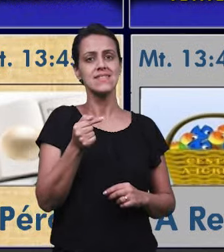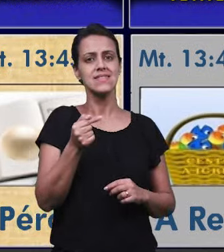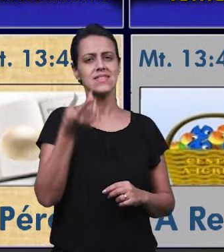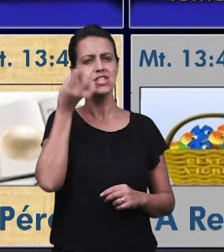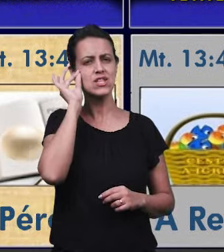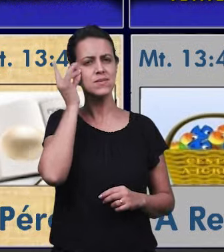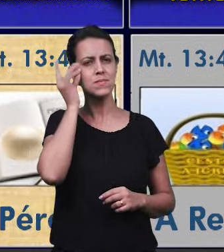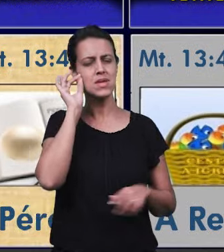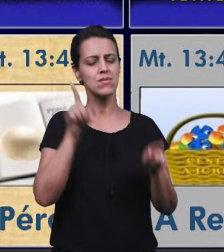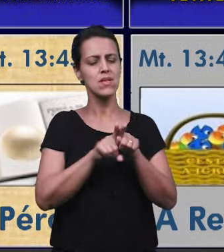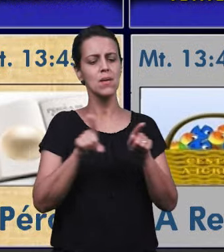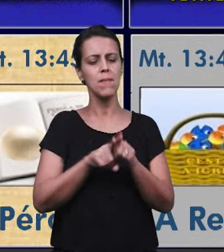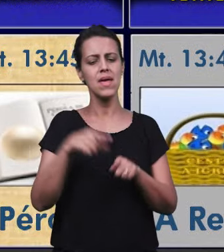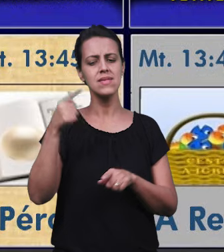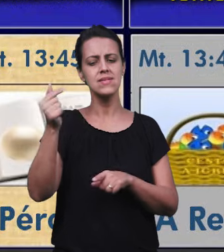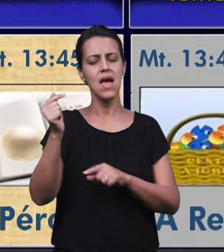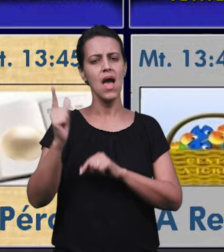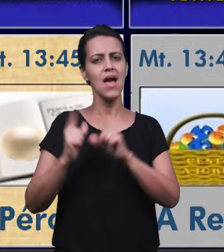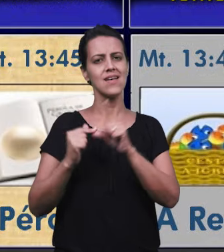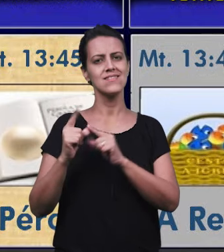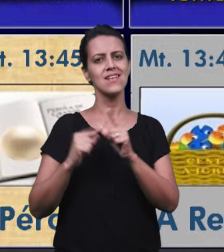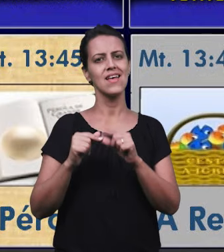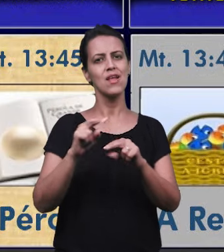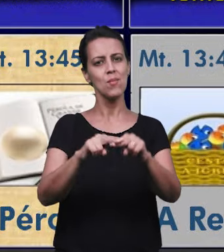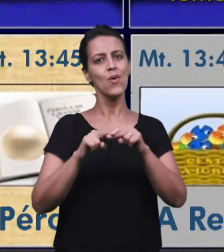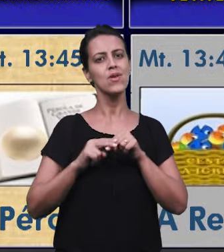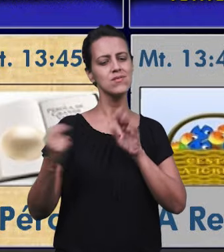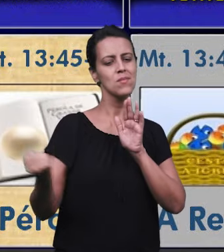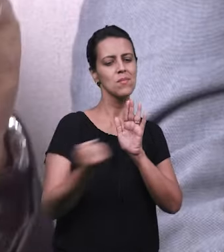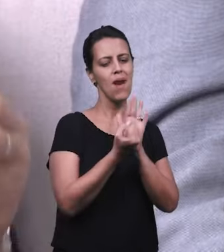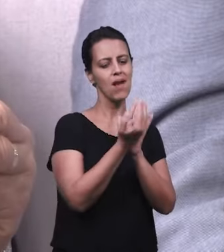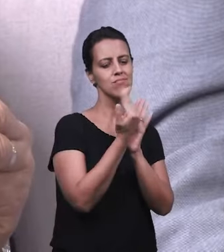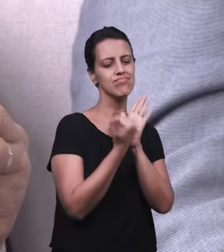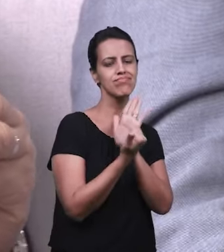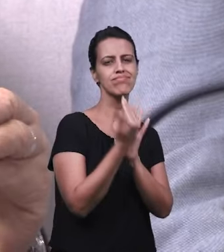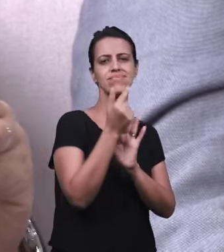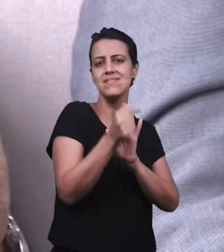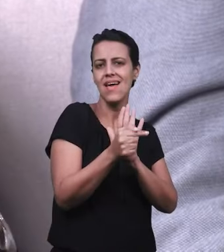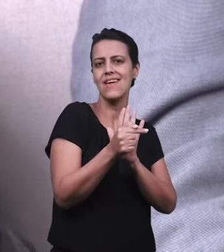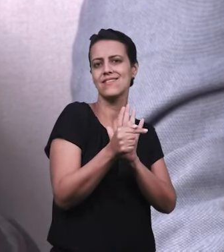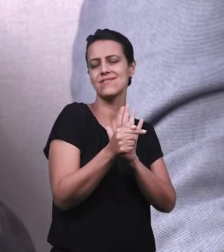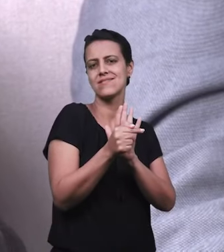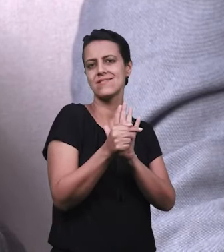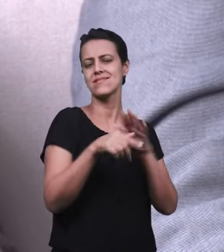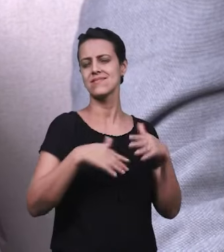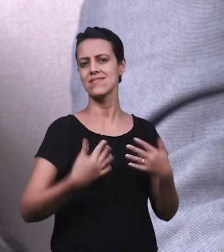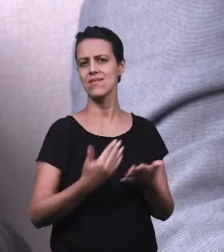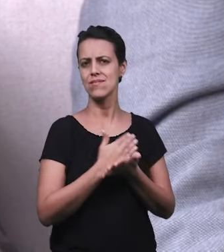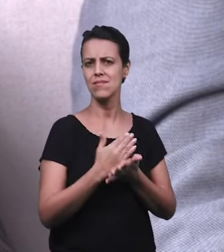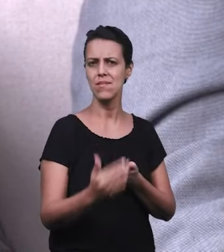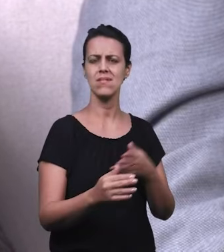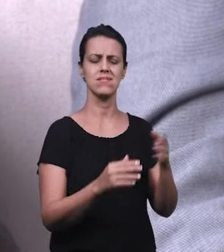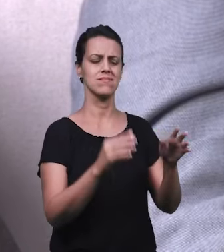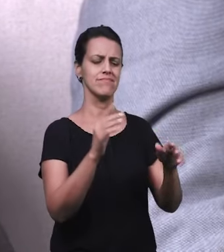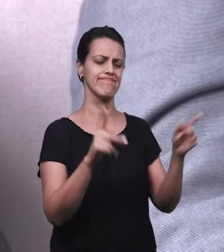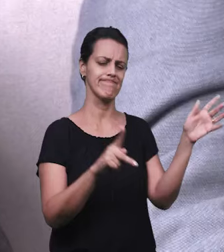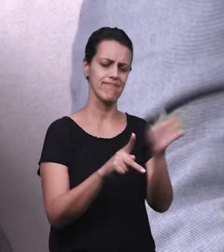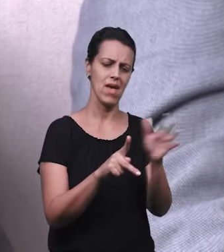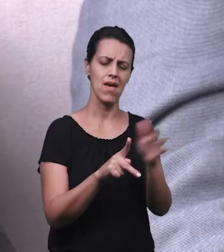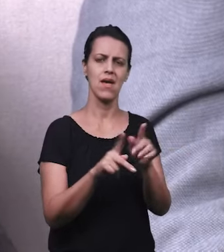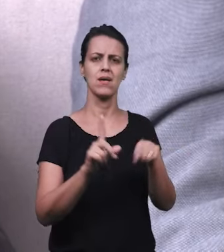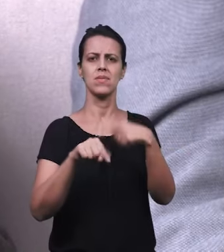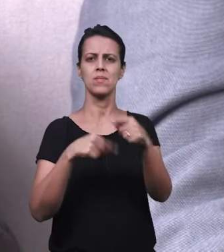Espíritos de Deus e as 7 estrelas, por isso o número 7. Então aquilo que começou no início e com o tempo, a partir de Pérgamo,